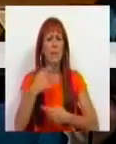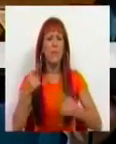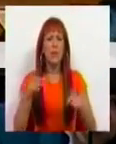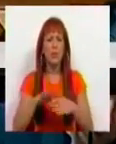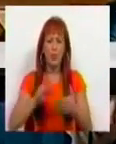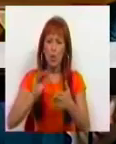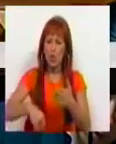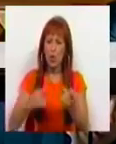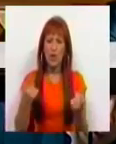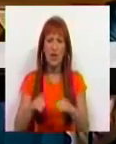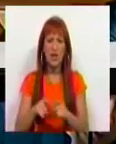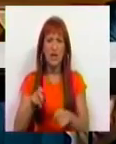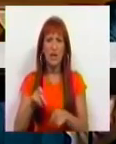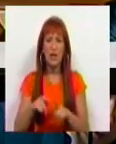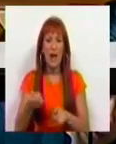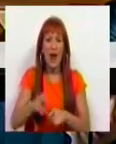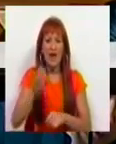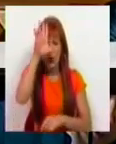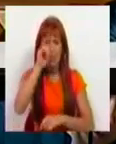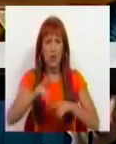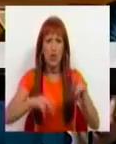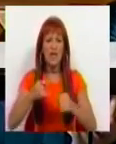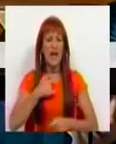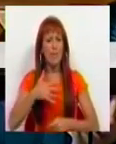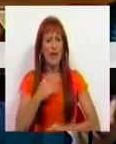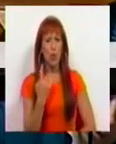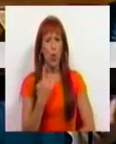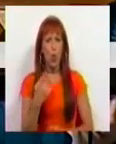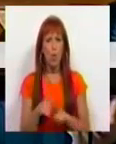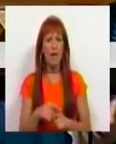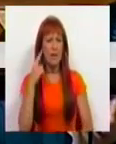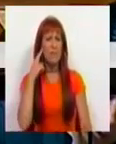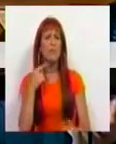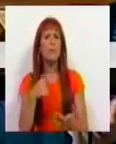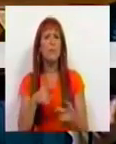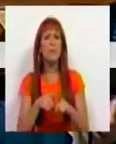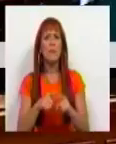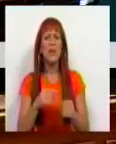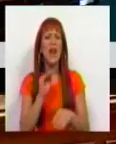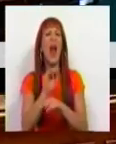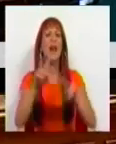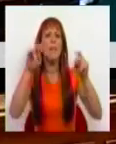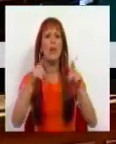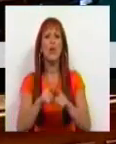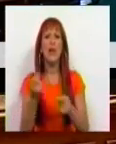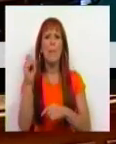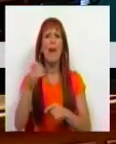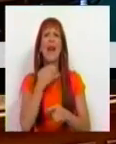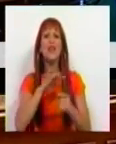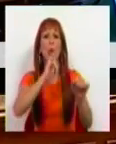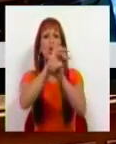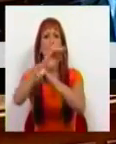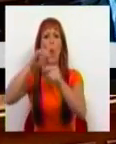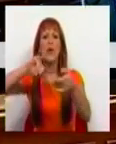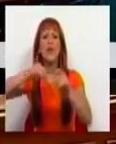pela contratação da ex-ministra das Finanças por uma empresa que vive, que se alimenta de bancarrotas alheias.